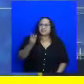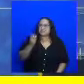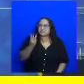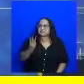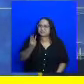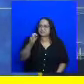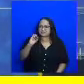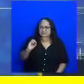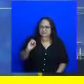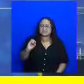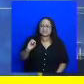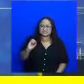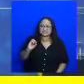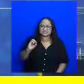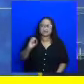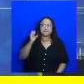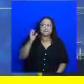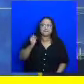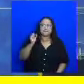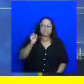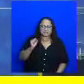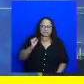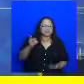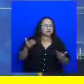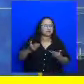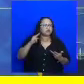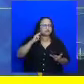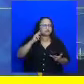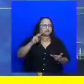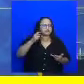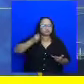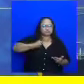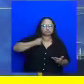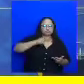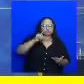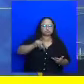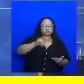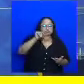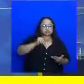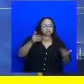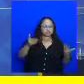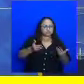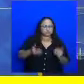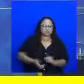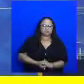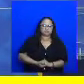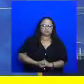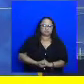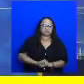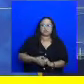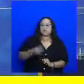30, bola branca. Então confira comigo os números sorteados da Time Mania.